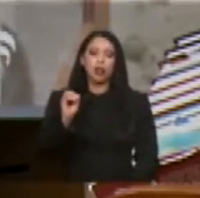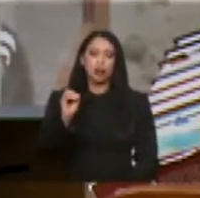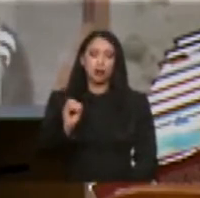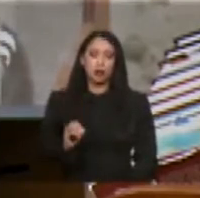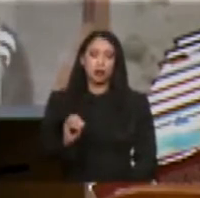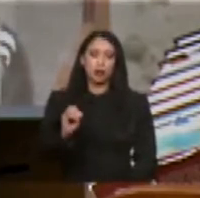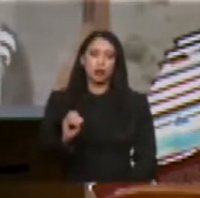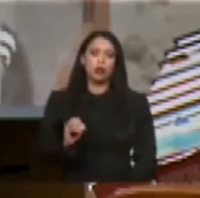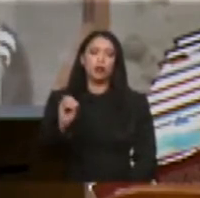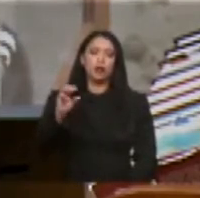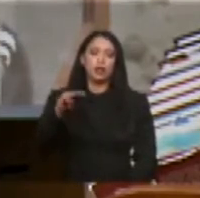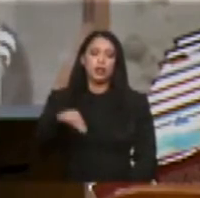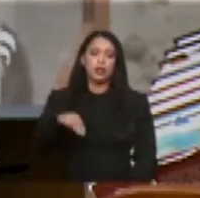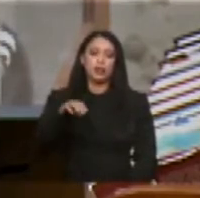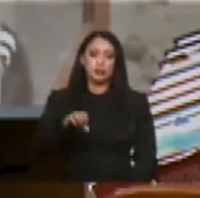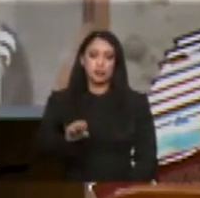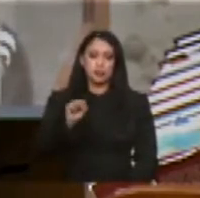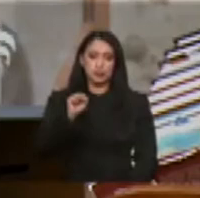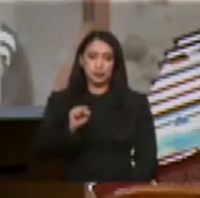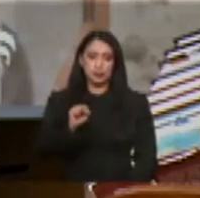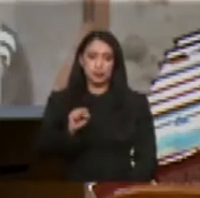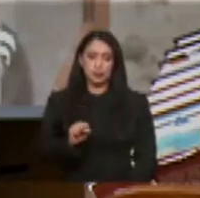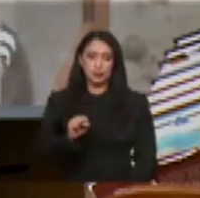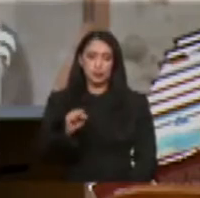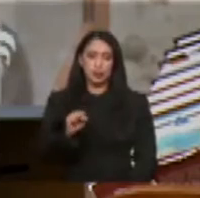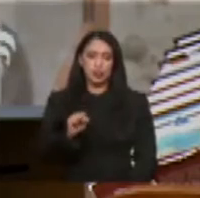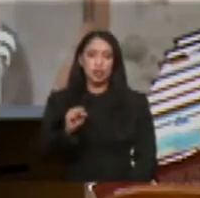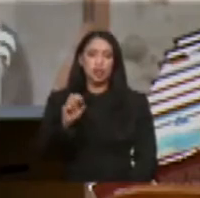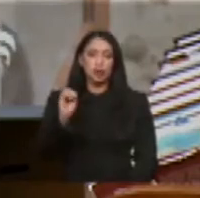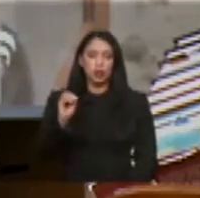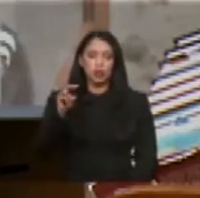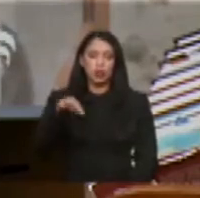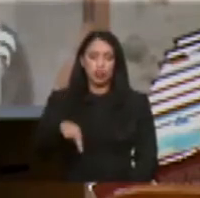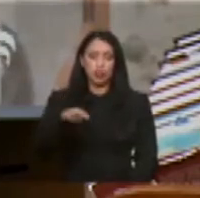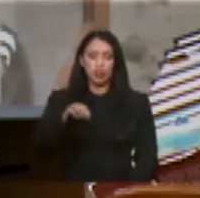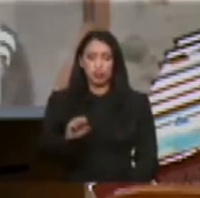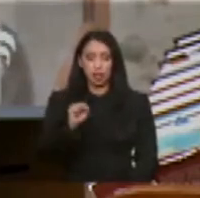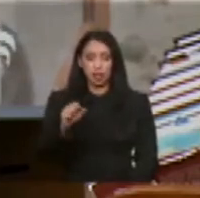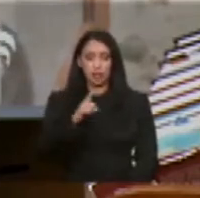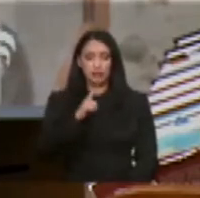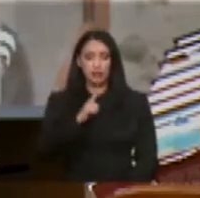da Saúde, a OMS, atualizou suas diretrizes de